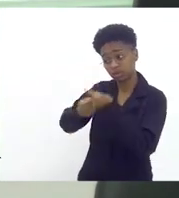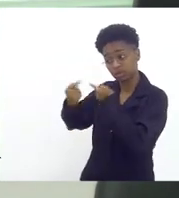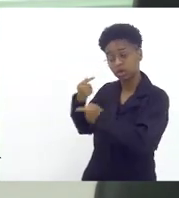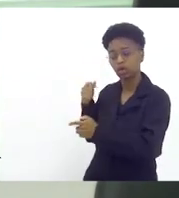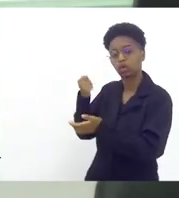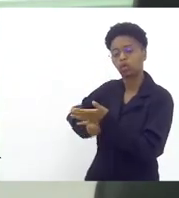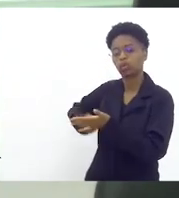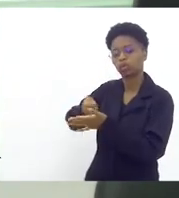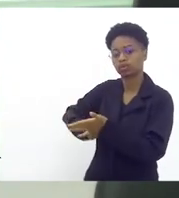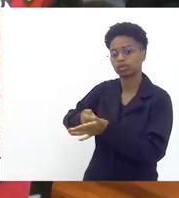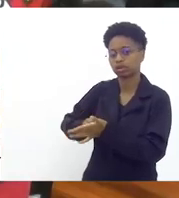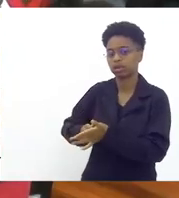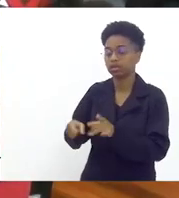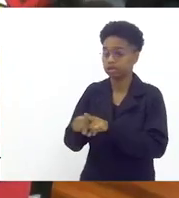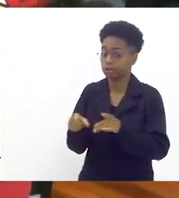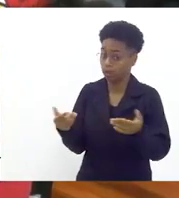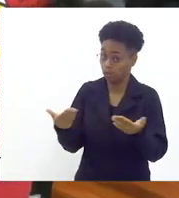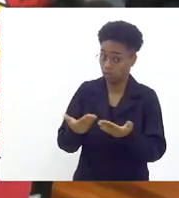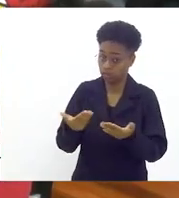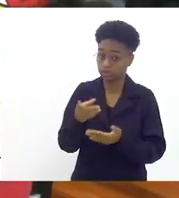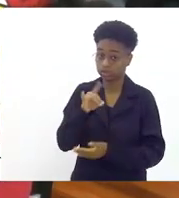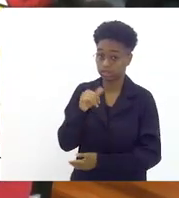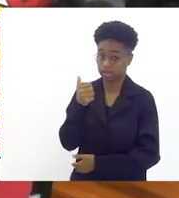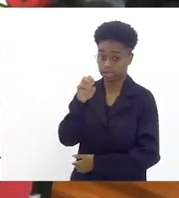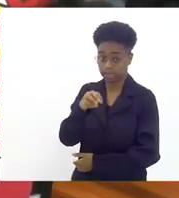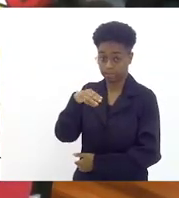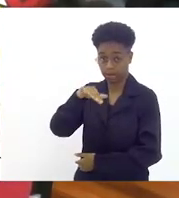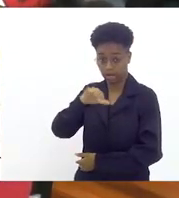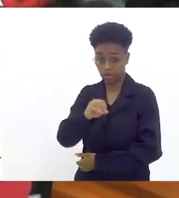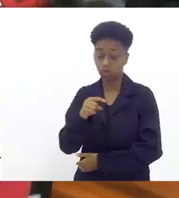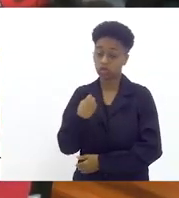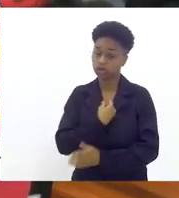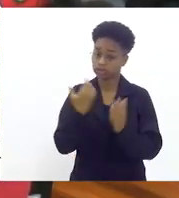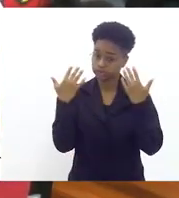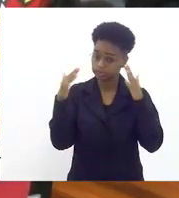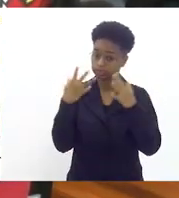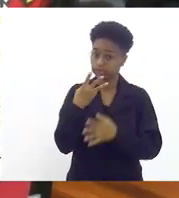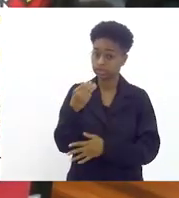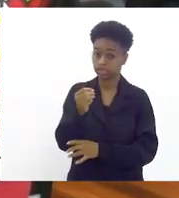no passado. Inclusive, hoje, dia 15 de maio, né, celebramos aí